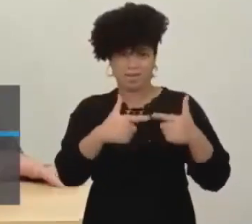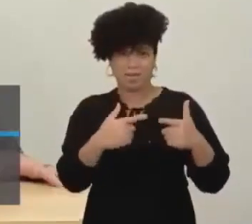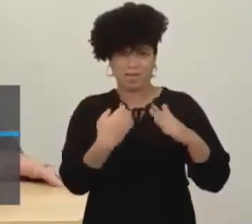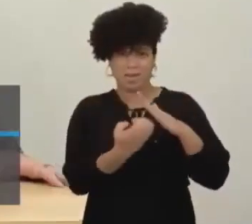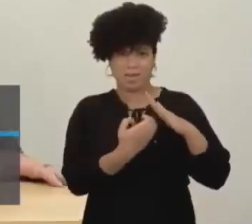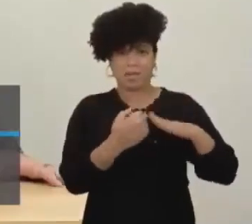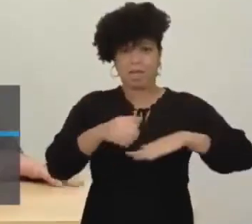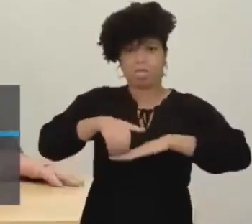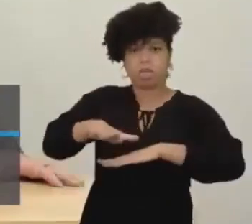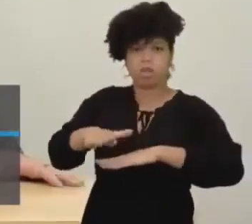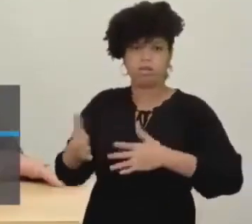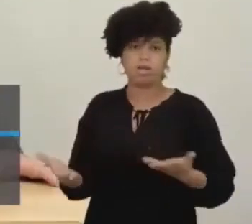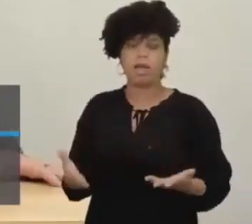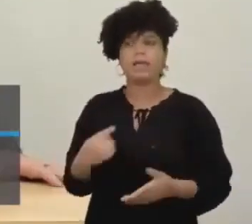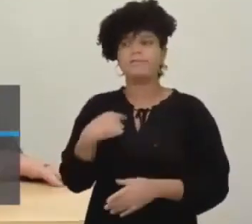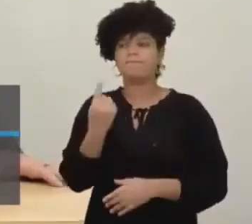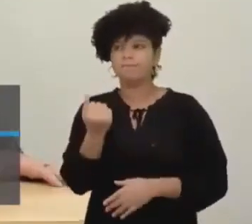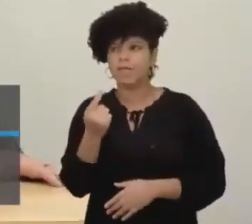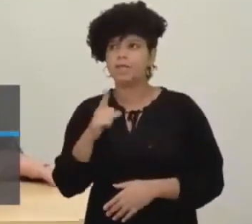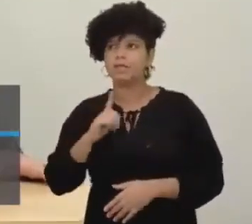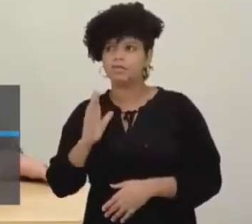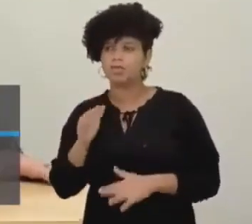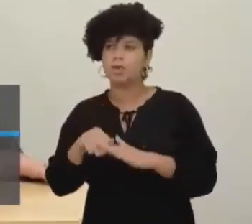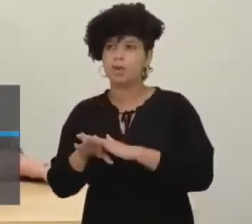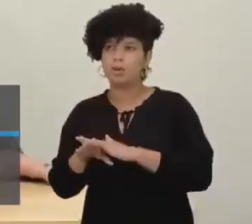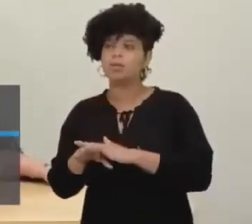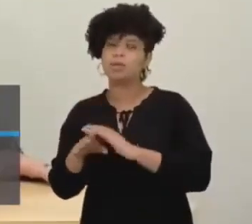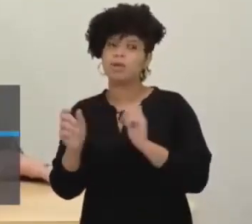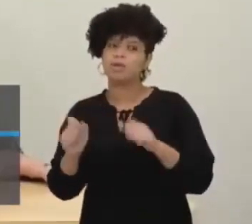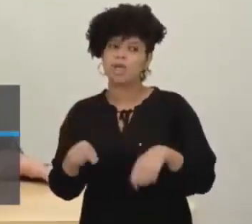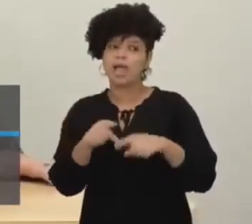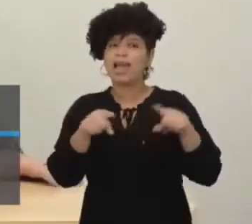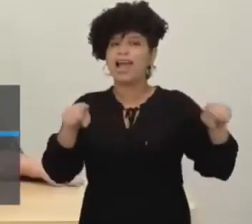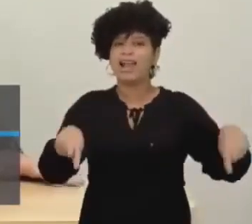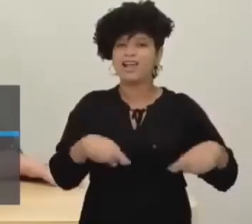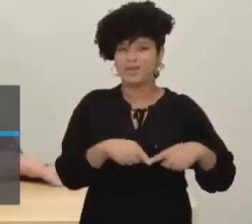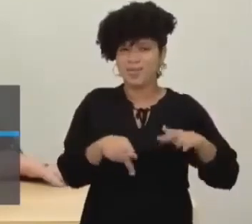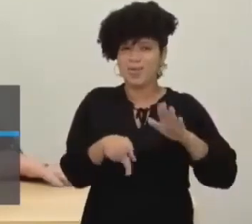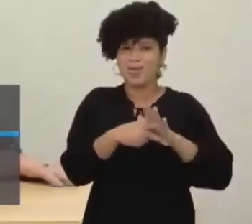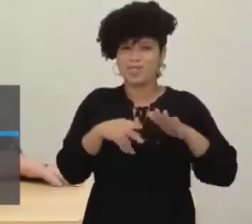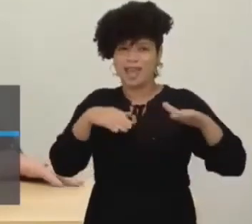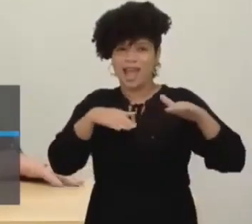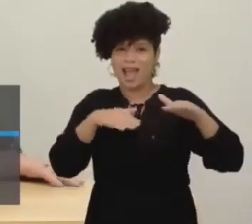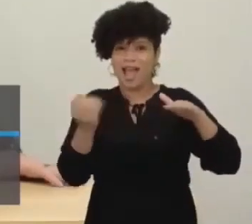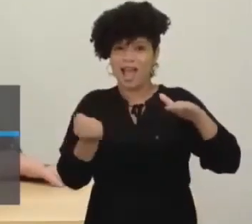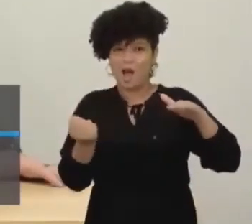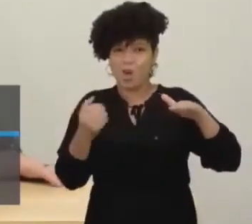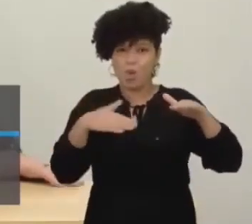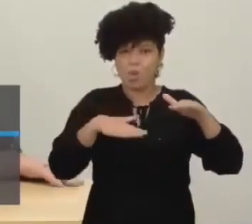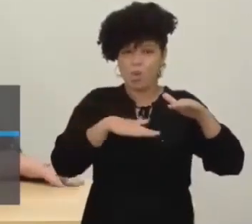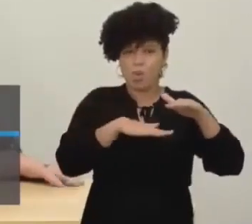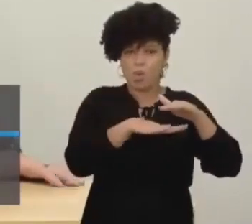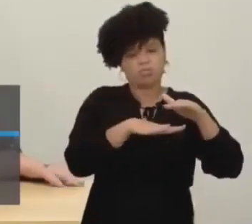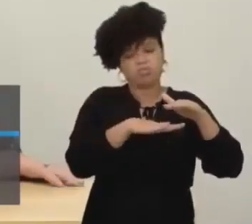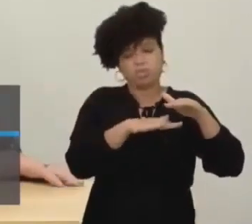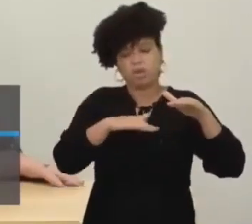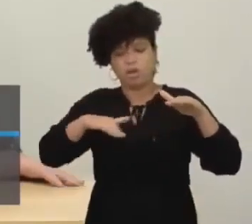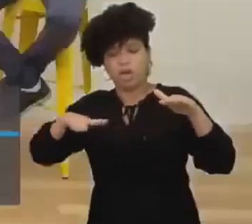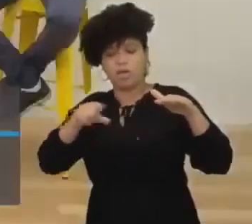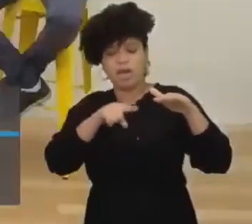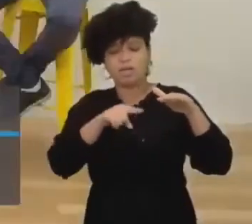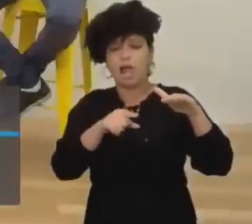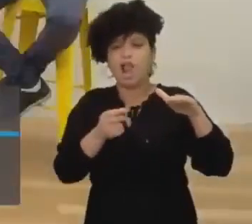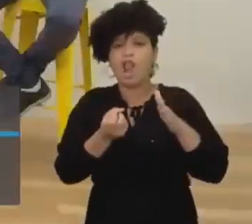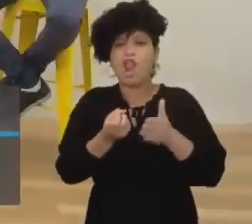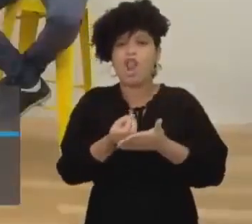dinheiro guardado acabaram fazendo pequenos começam até em garagem né a gente vê aí em vários bairros aí a gente vai passando aí a gente vê